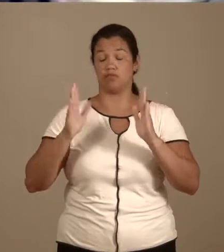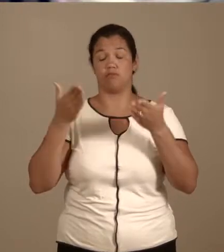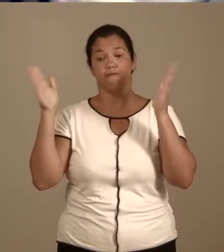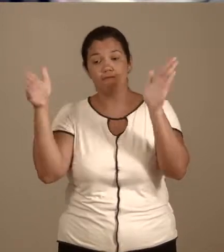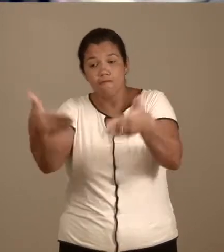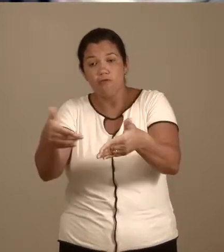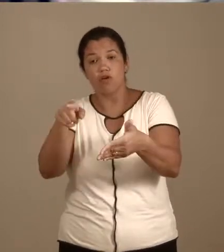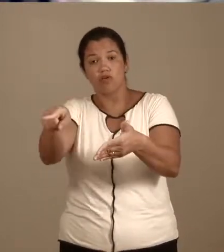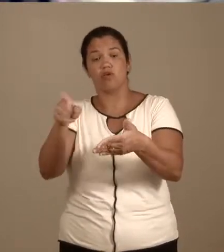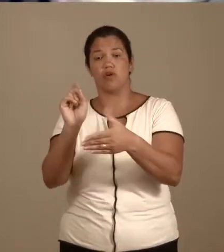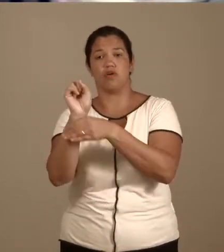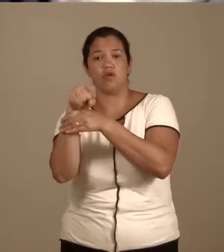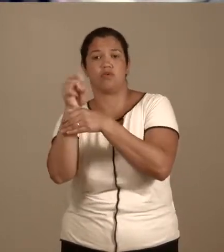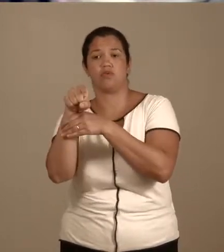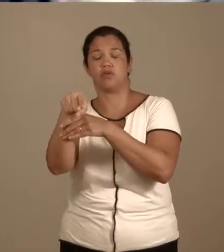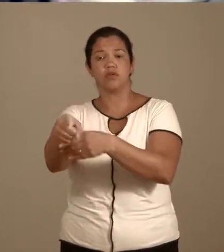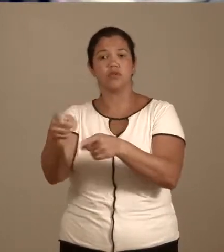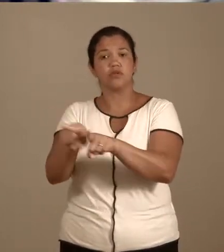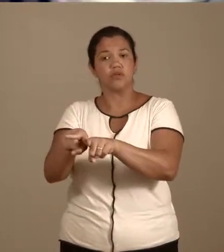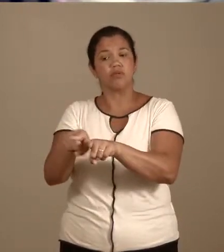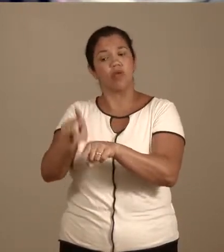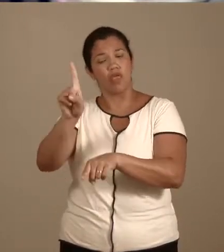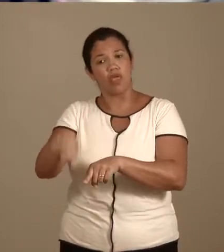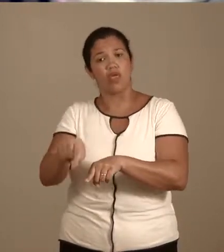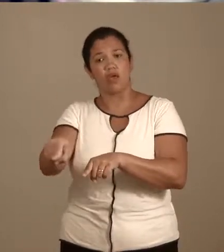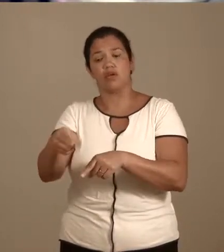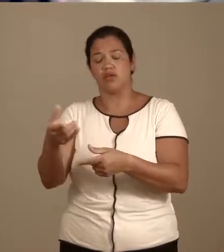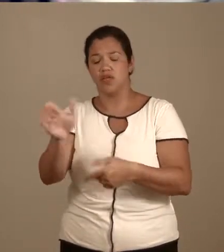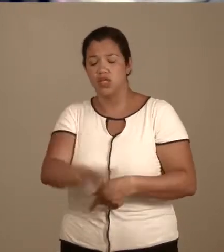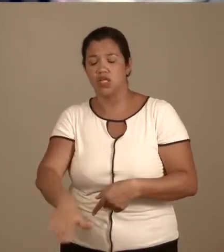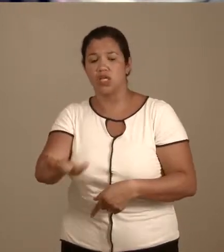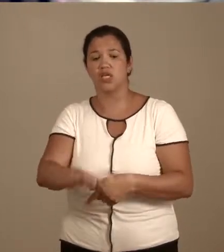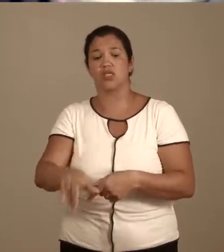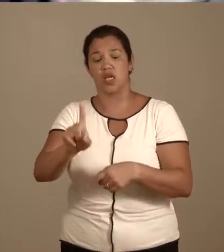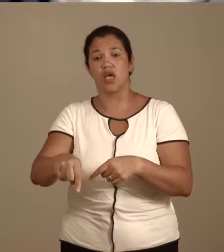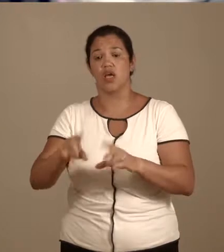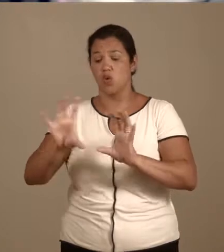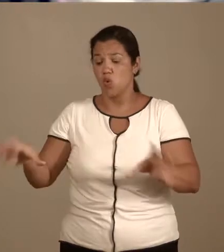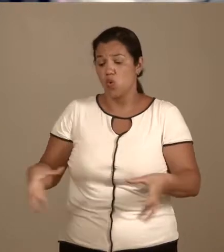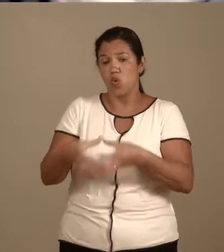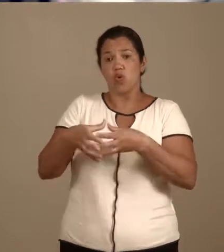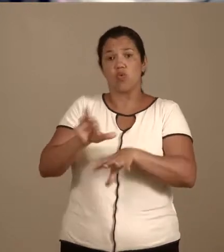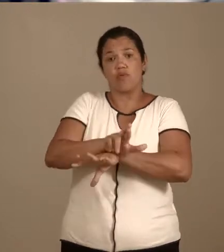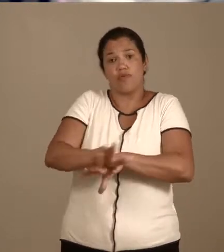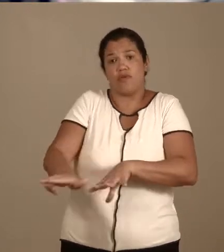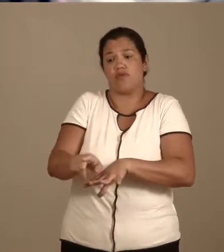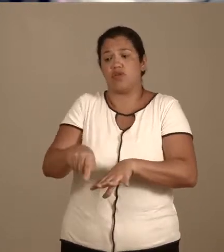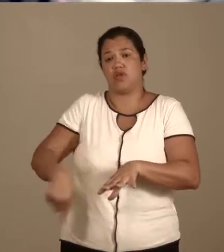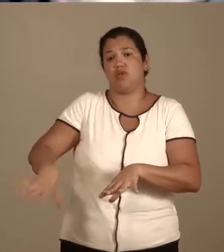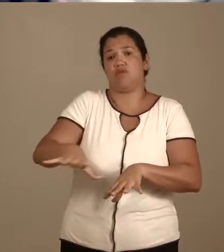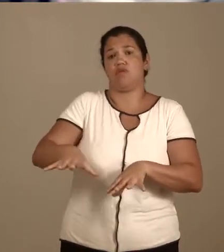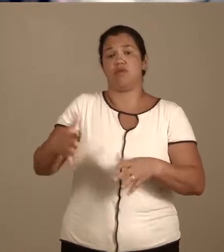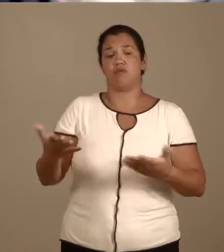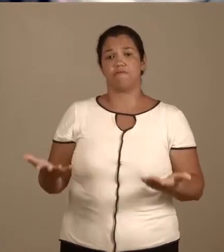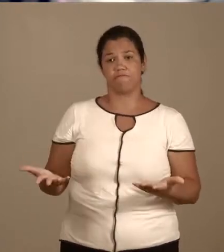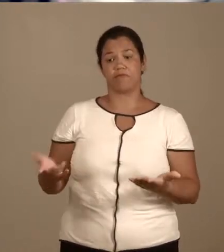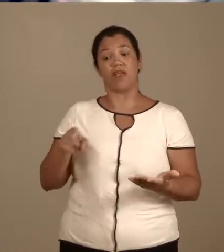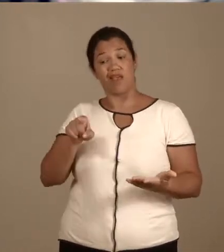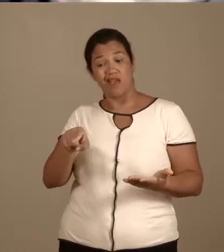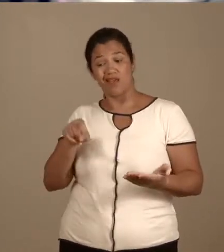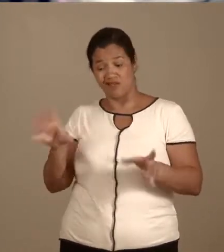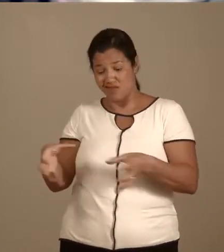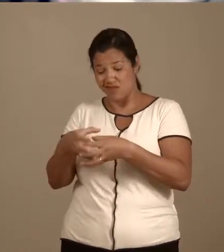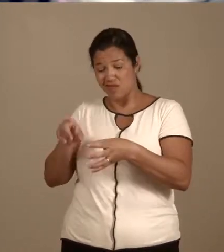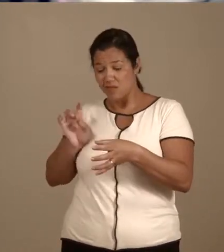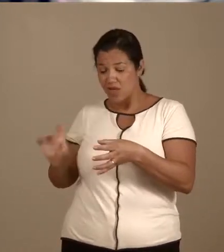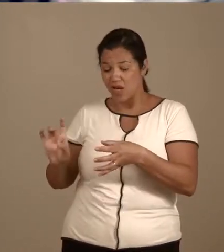específica da reabilitação ou da habilitação, quando se trata de criança, é através de equipes multidisciplinares. E é